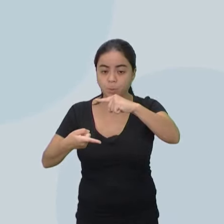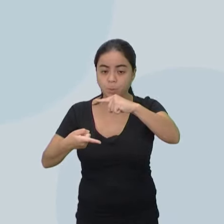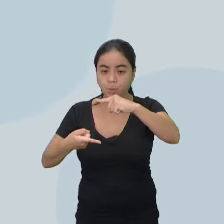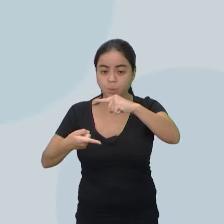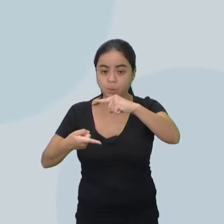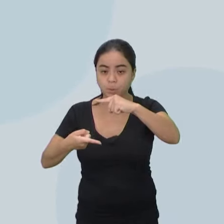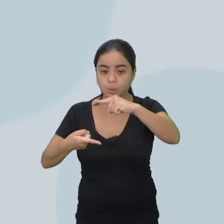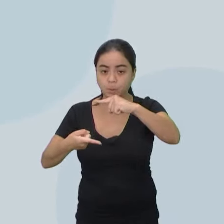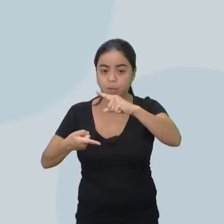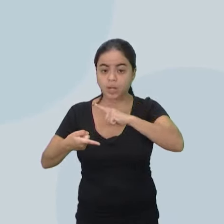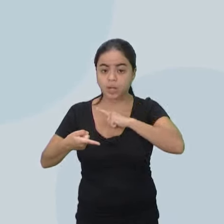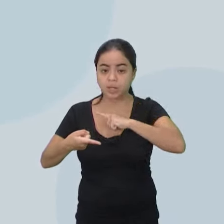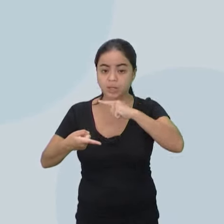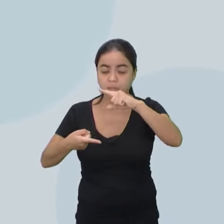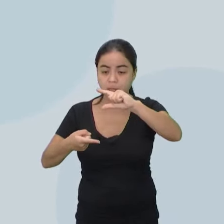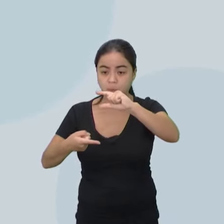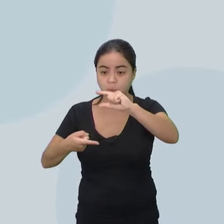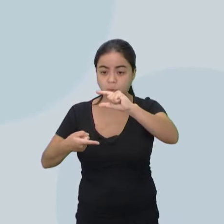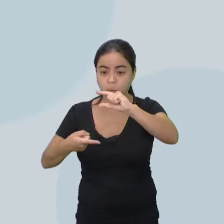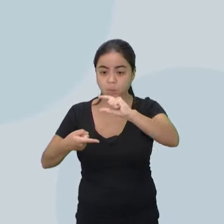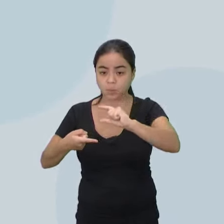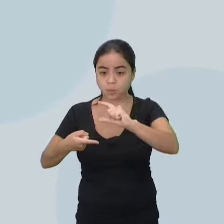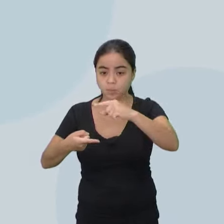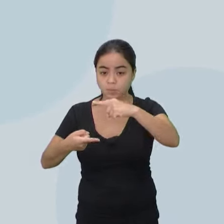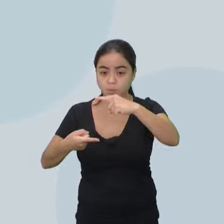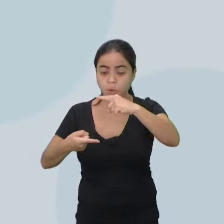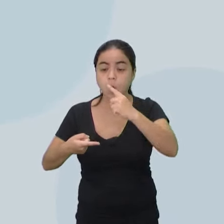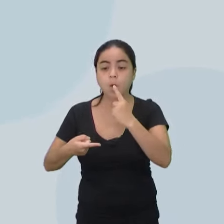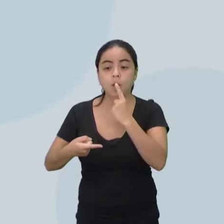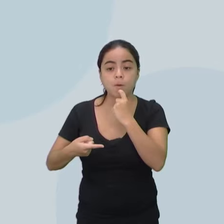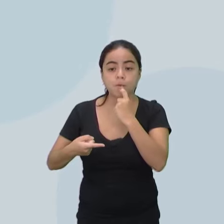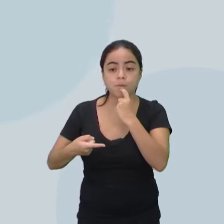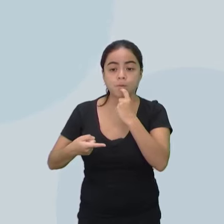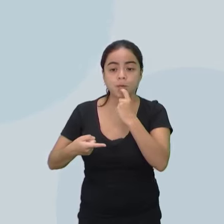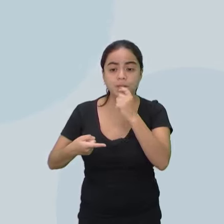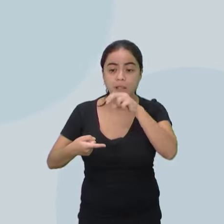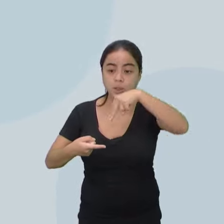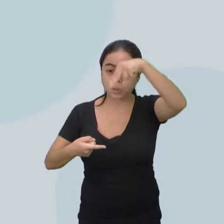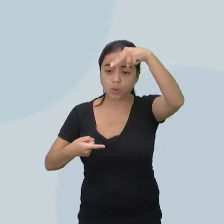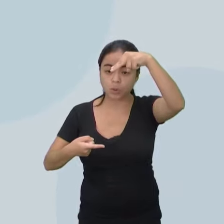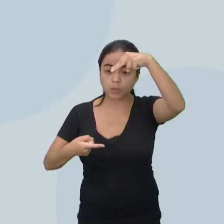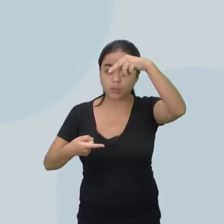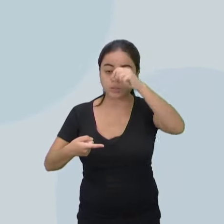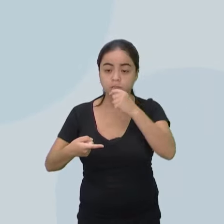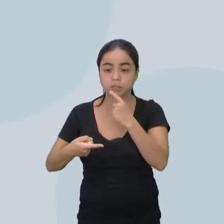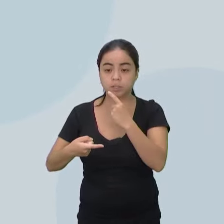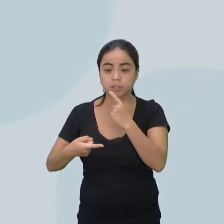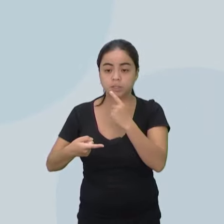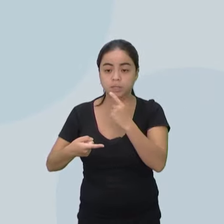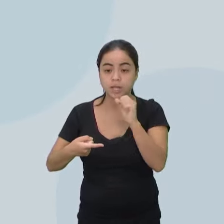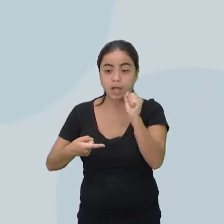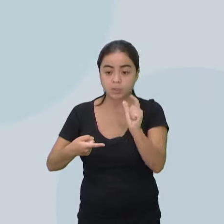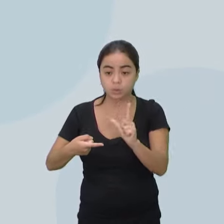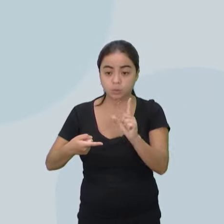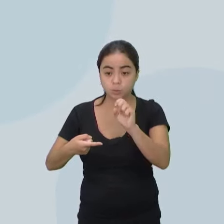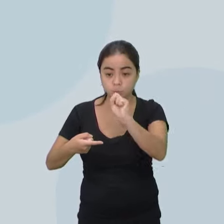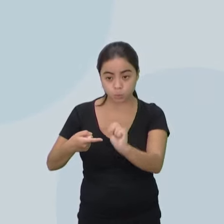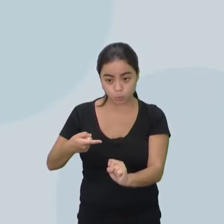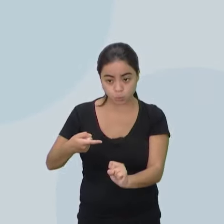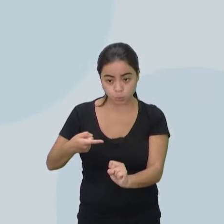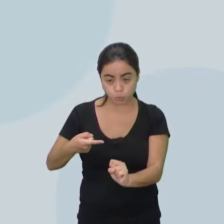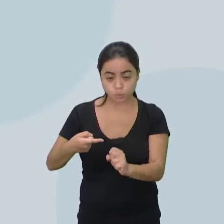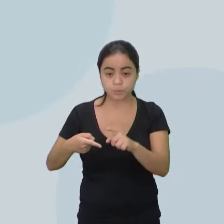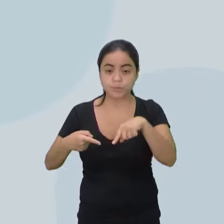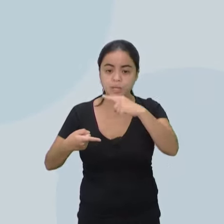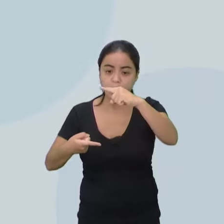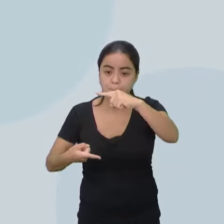mola tem um ímã. Aqui a parte vermelha representa o polo norte e a parte azul o polo sul. E embaixo desse ímã, ó,